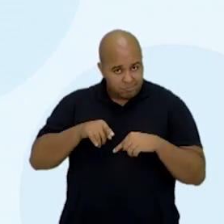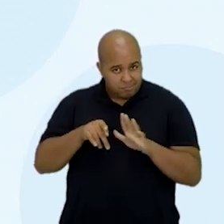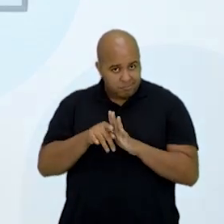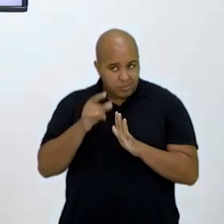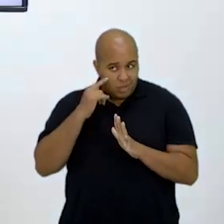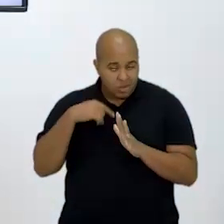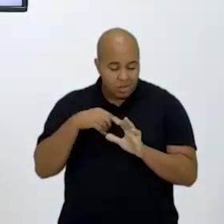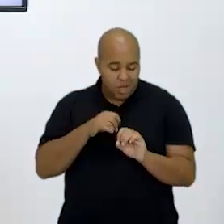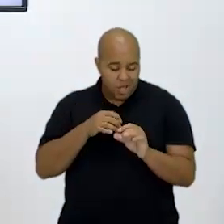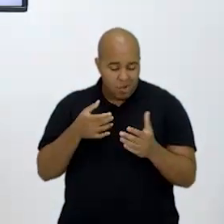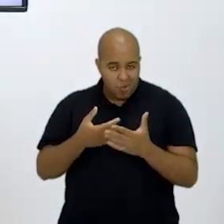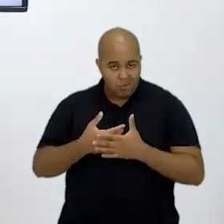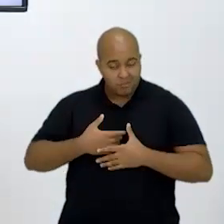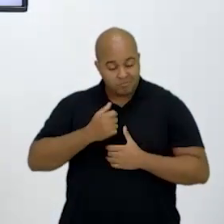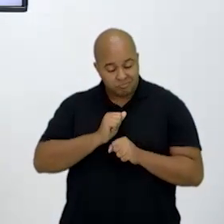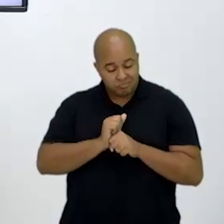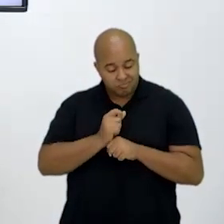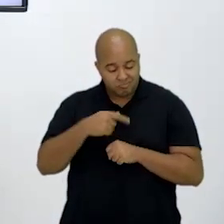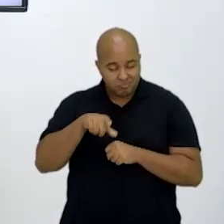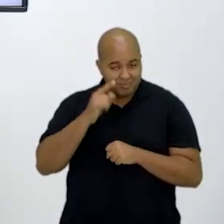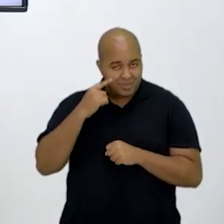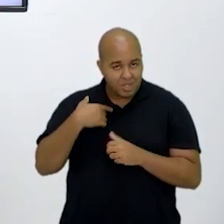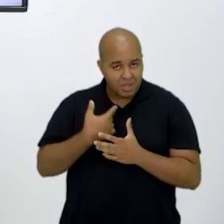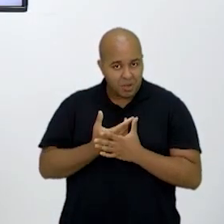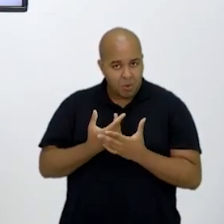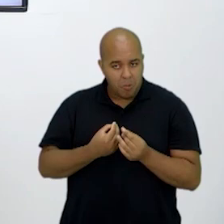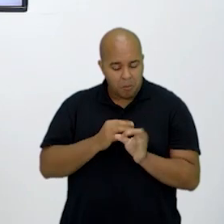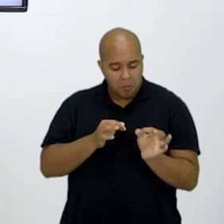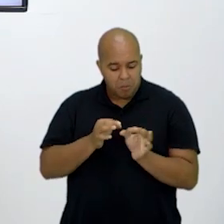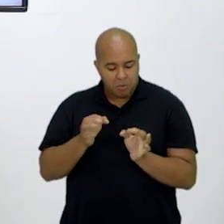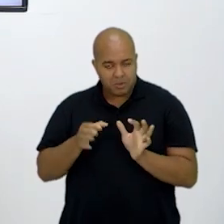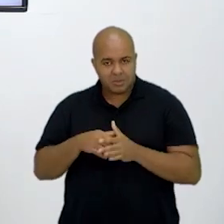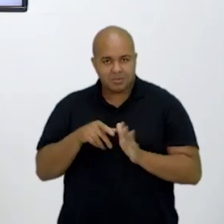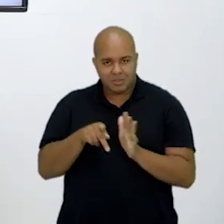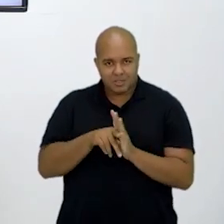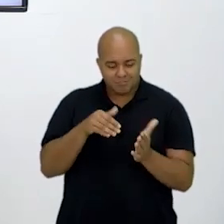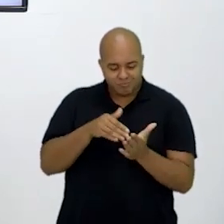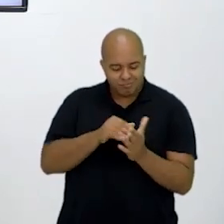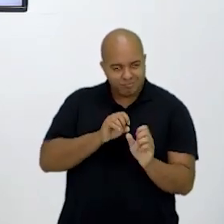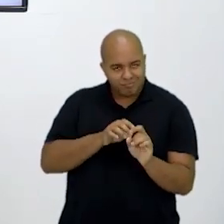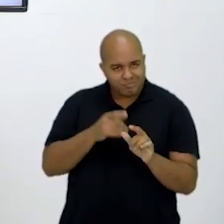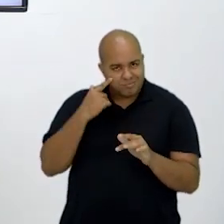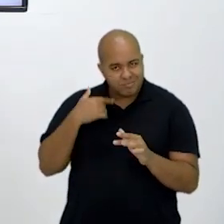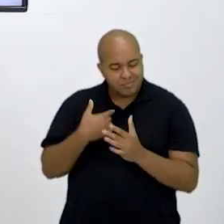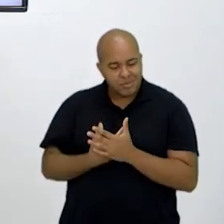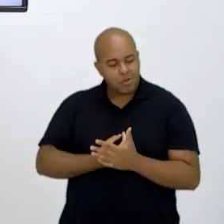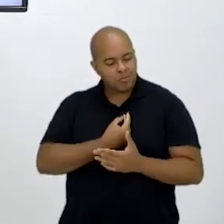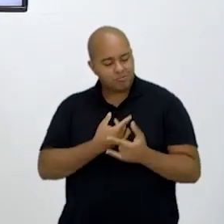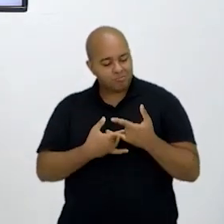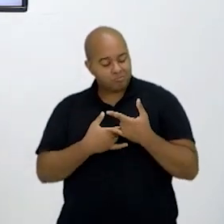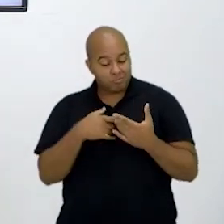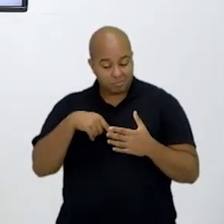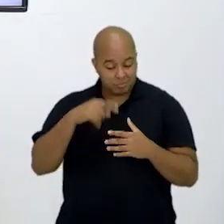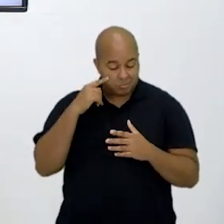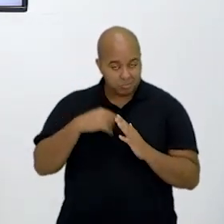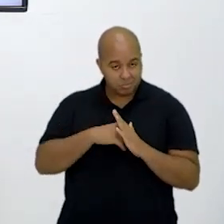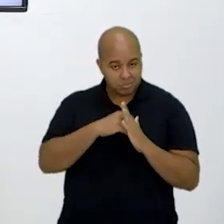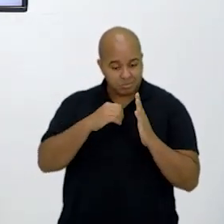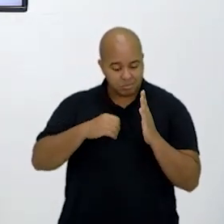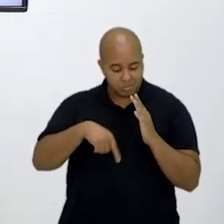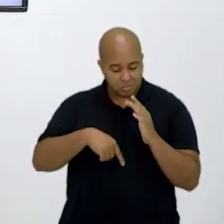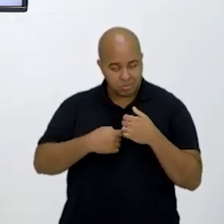da aula de hoje espero que vocês estejam aí preparados para essa última ao vivo do